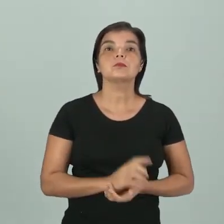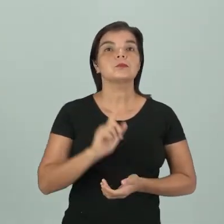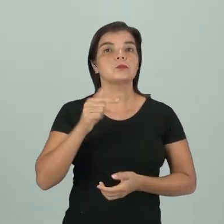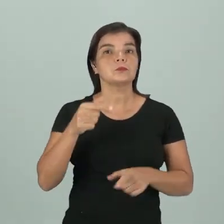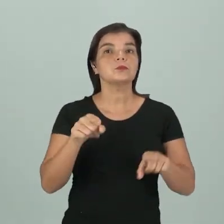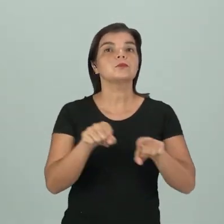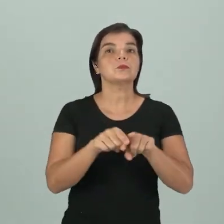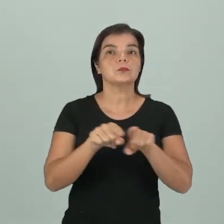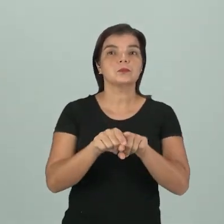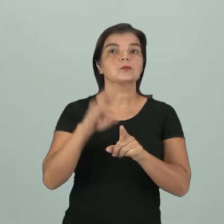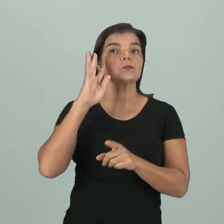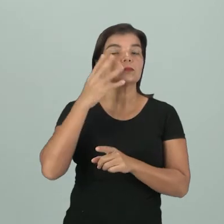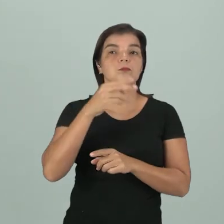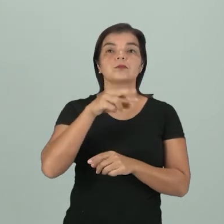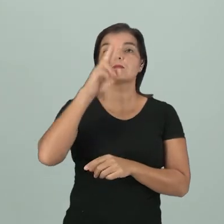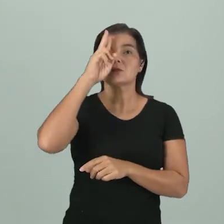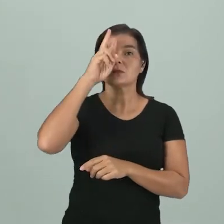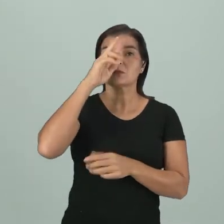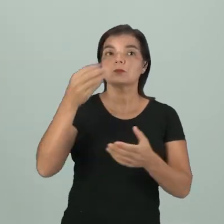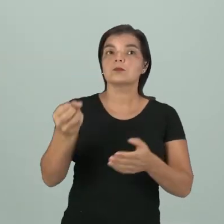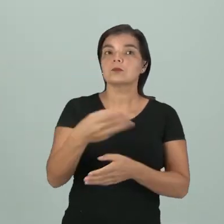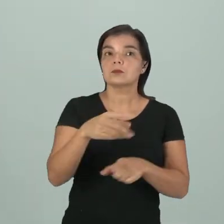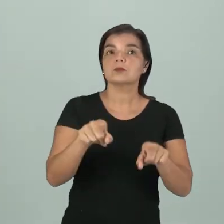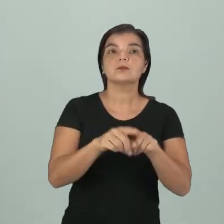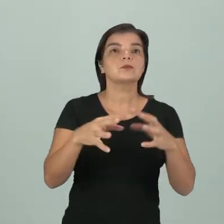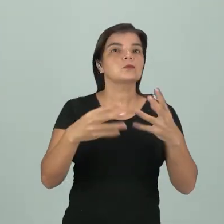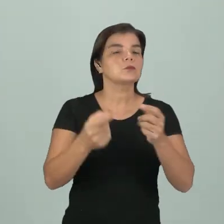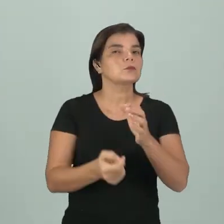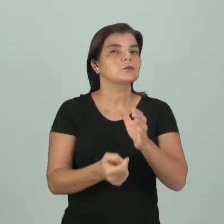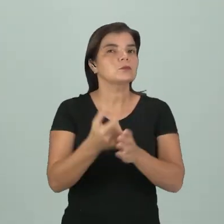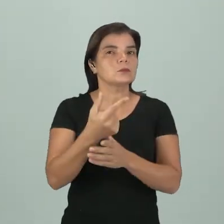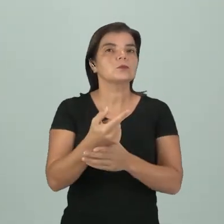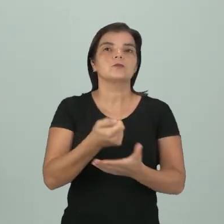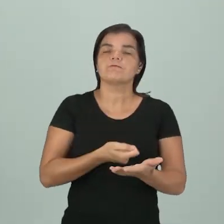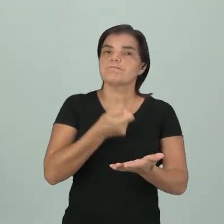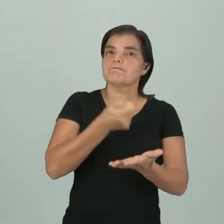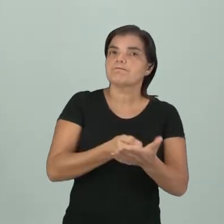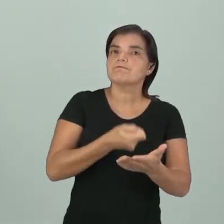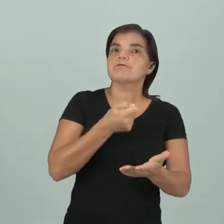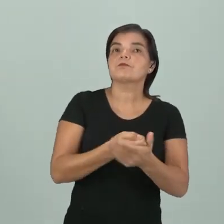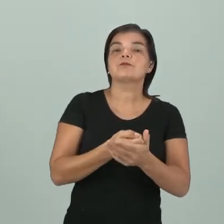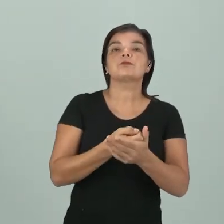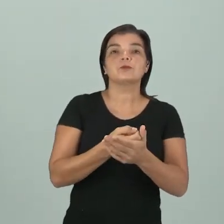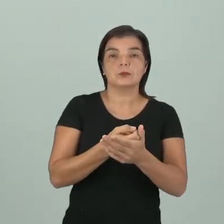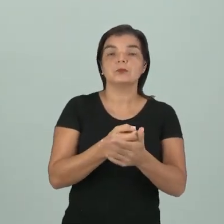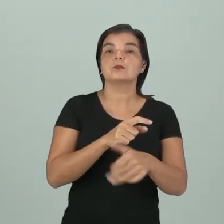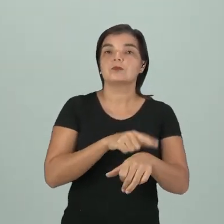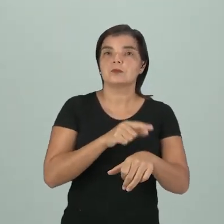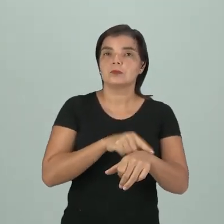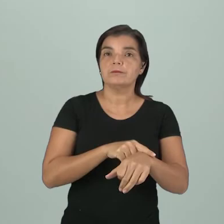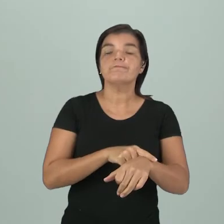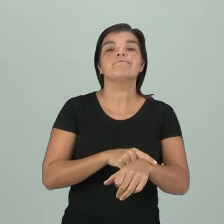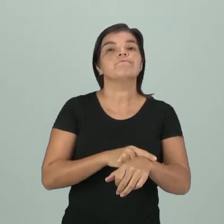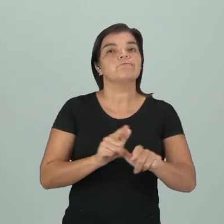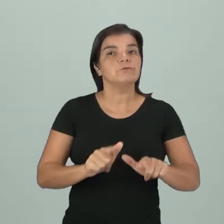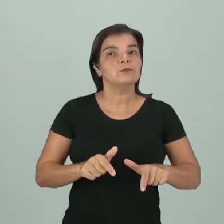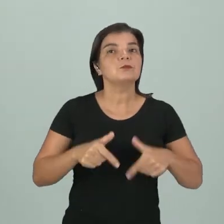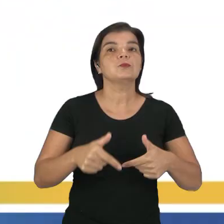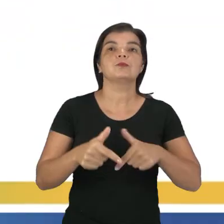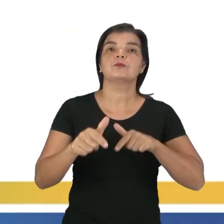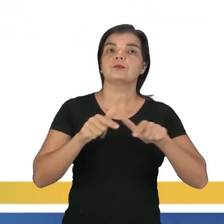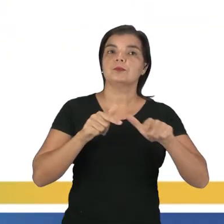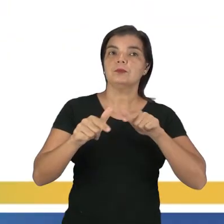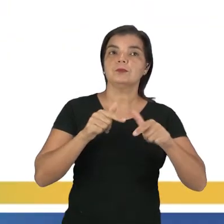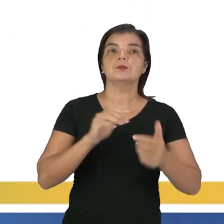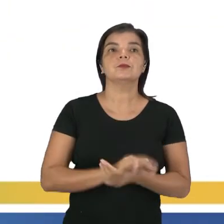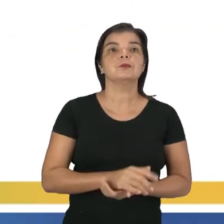Outras medidas foram tomadas na história recente, todas elas quase sempre impulsionadas por momentos de tensão